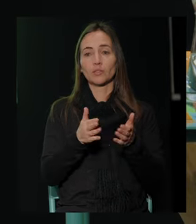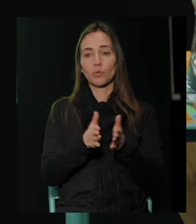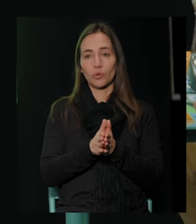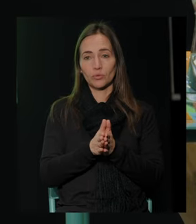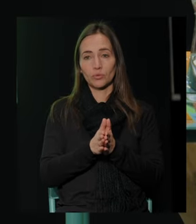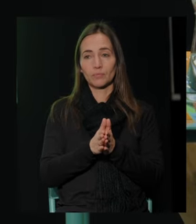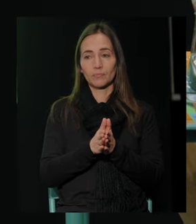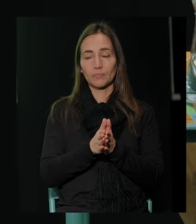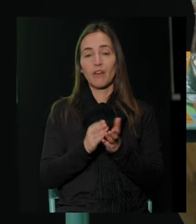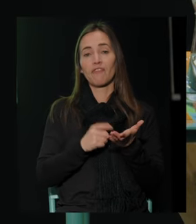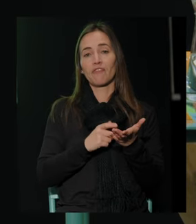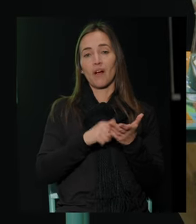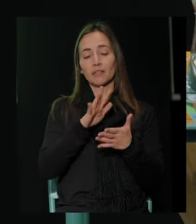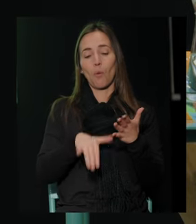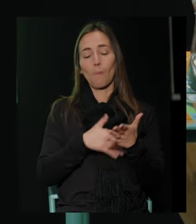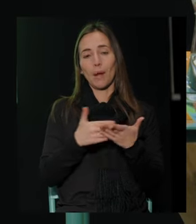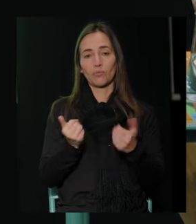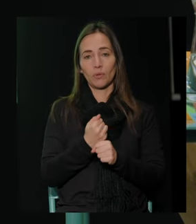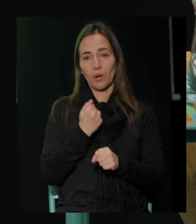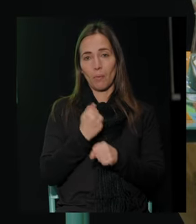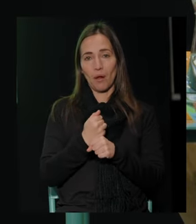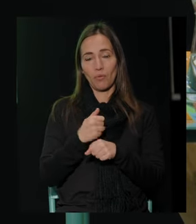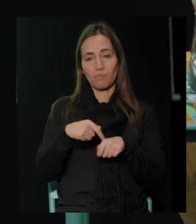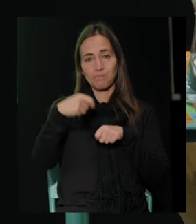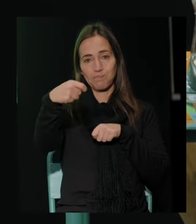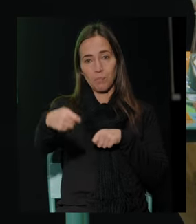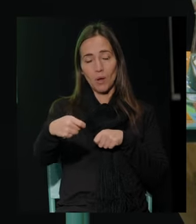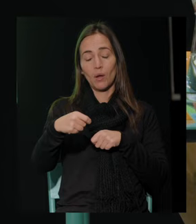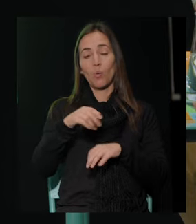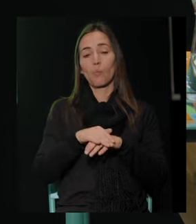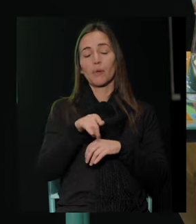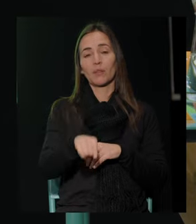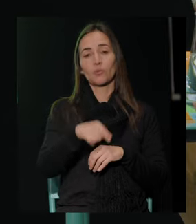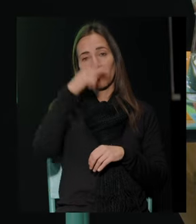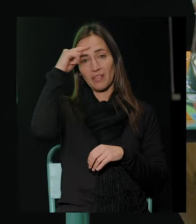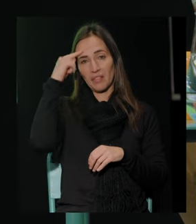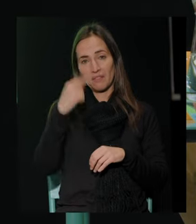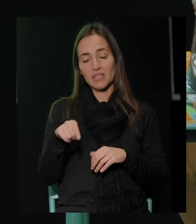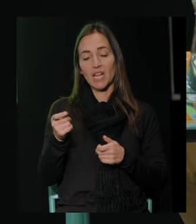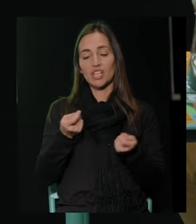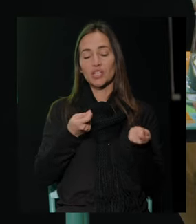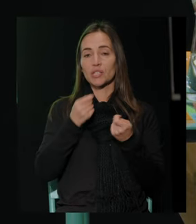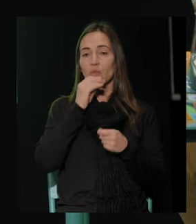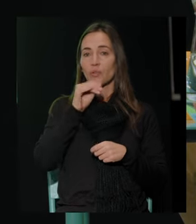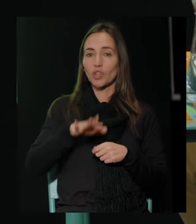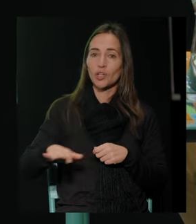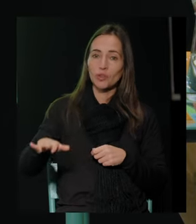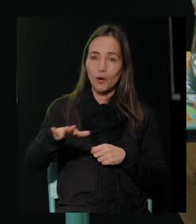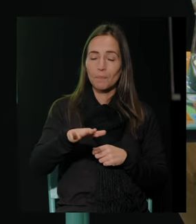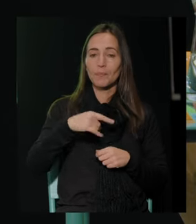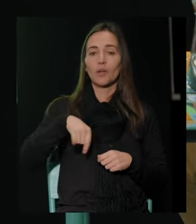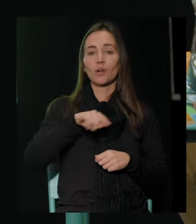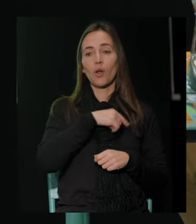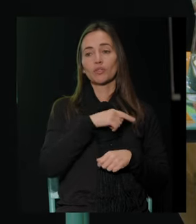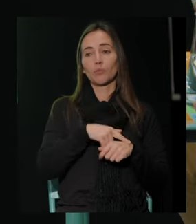têm falta de um plano de ação a longo prazo, o que dificulta bastante também depois a gestão do território. Nós